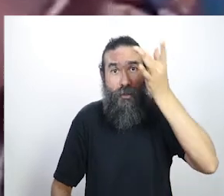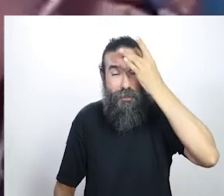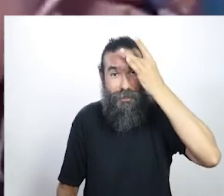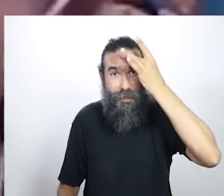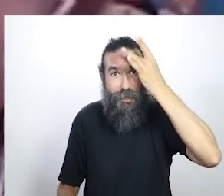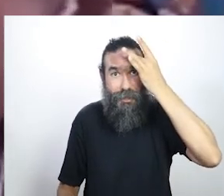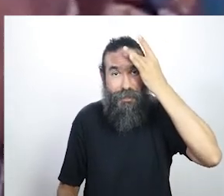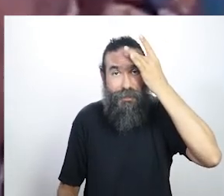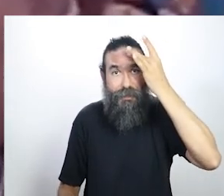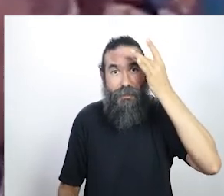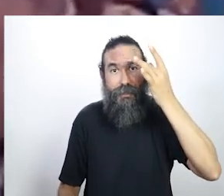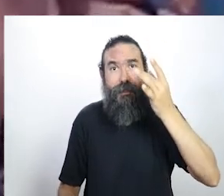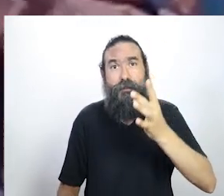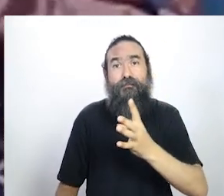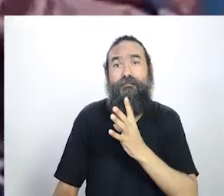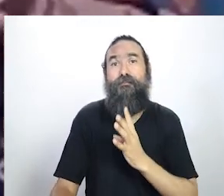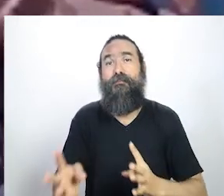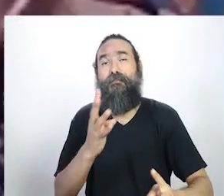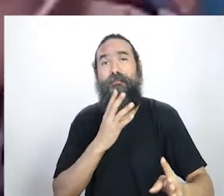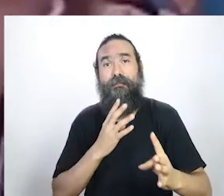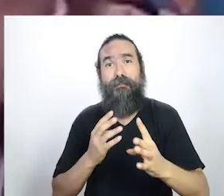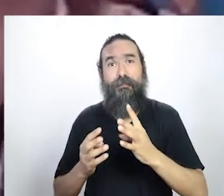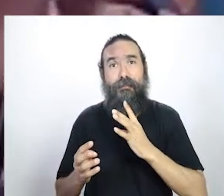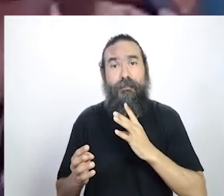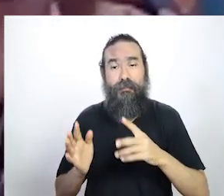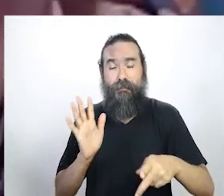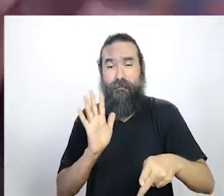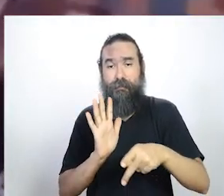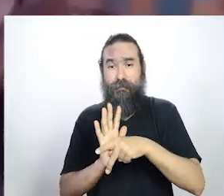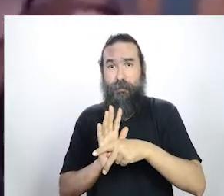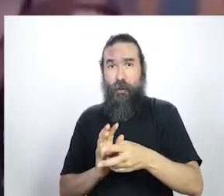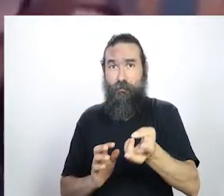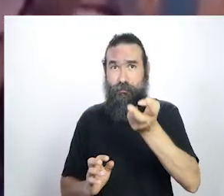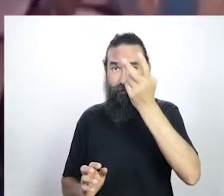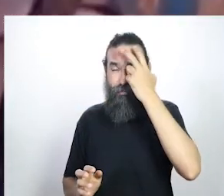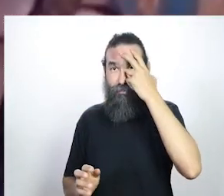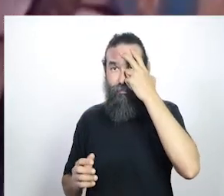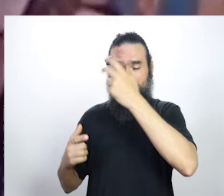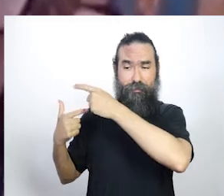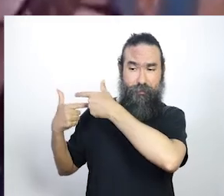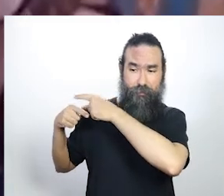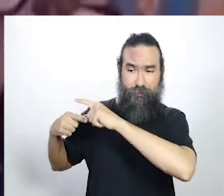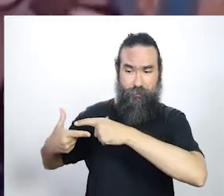de recepção e reconhecimento desses conhecimentos construídos entre gerações?